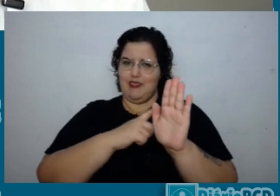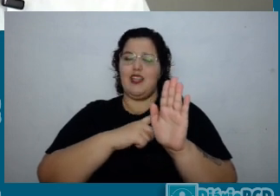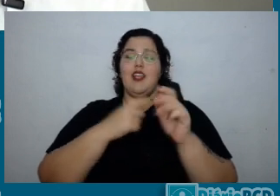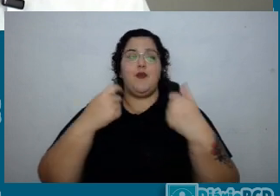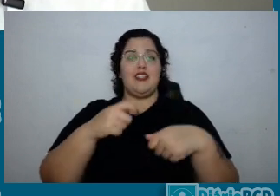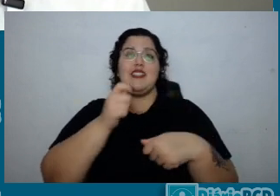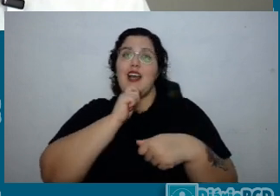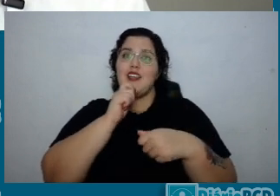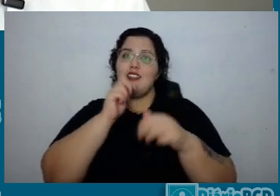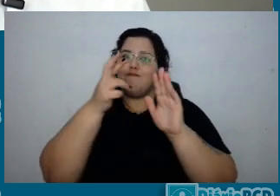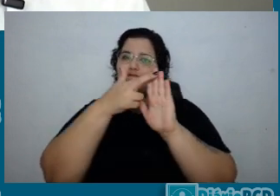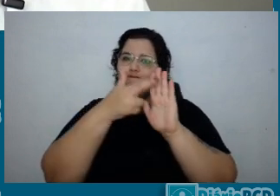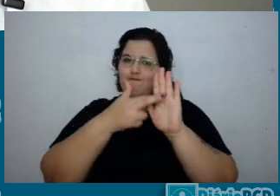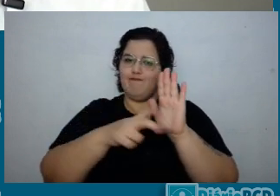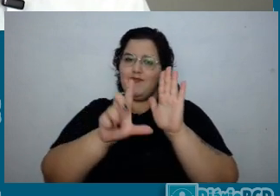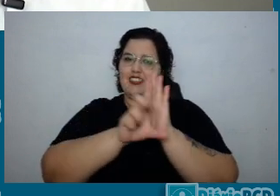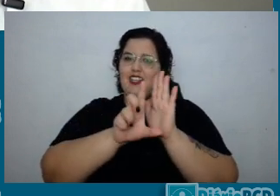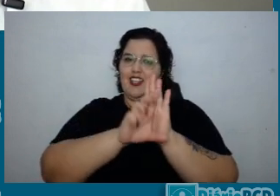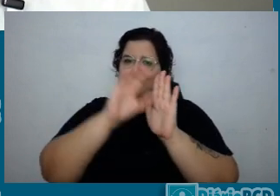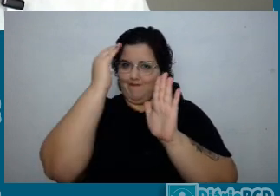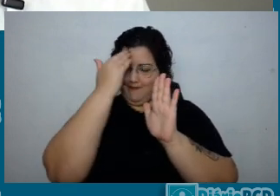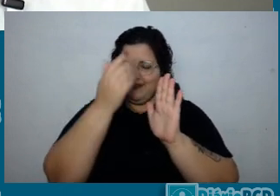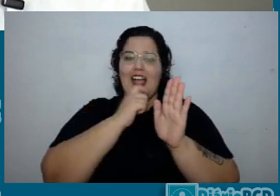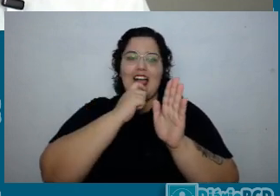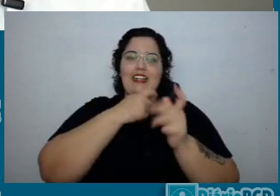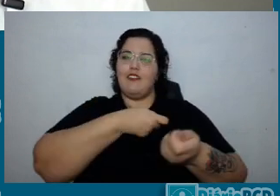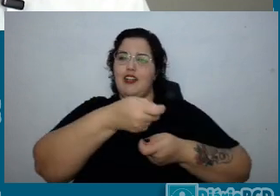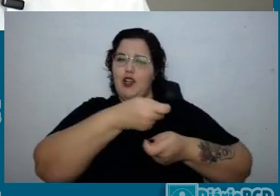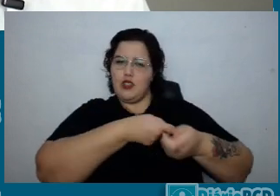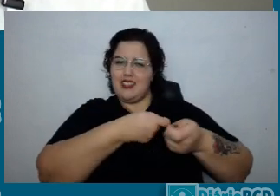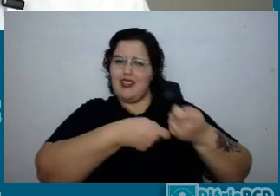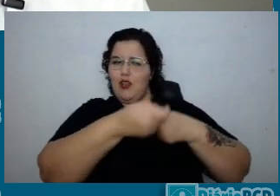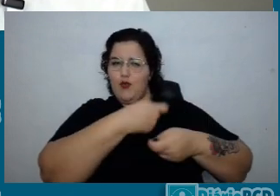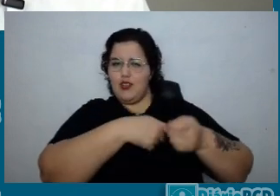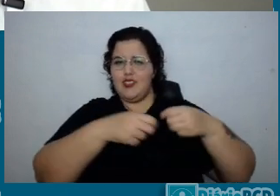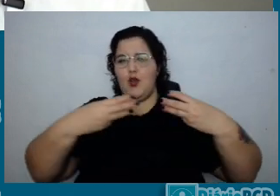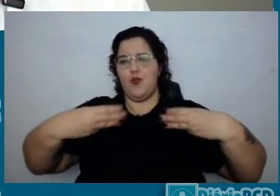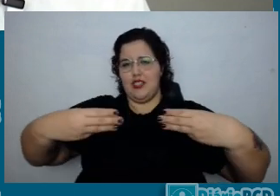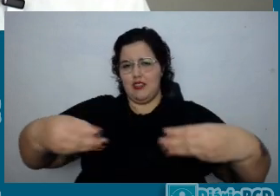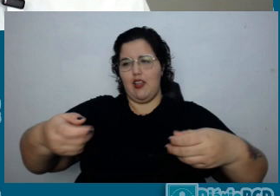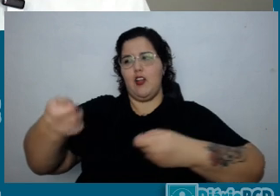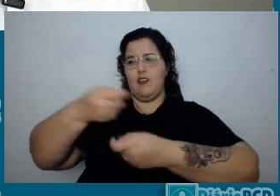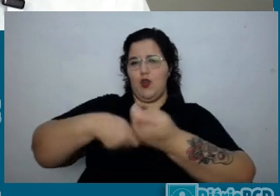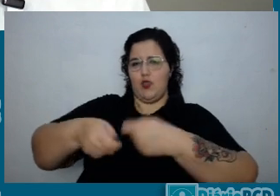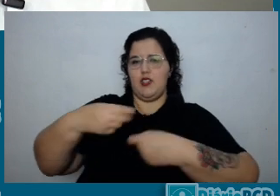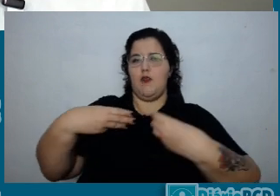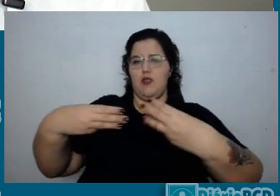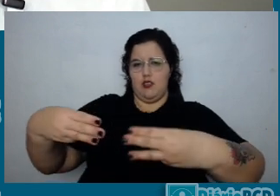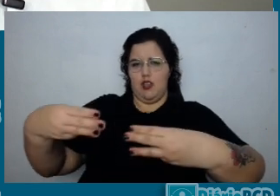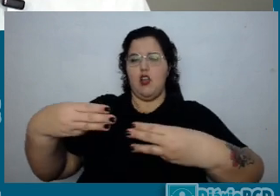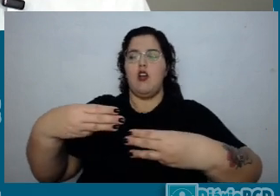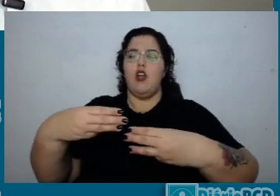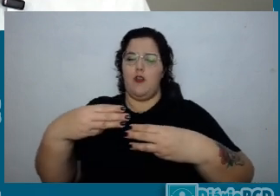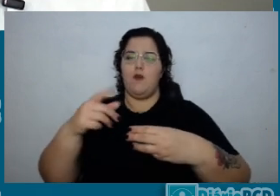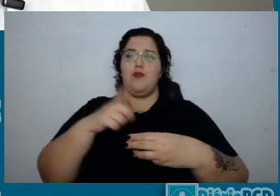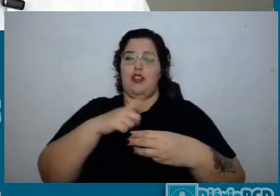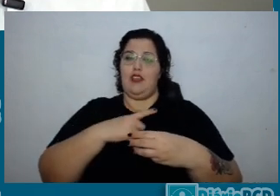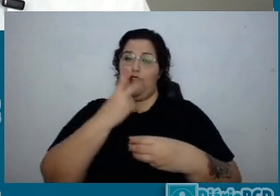Então, precisa ainda a gente tratar, né, e negociar com os demais ministérios o trabalho,